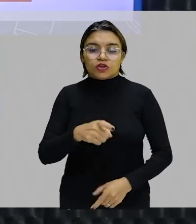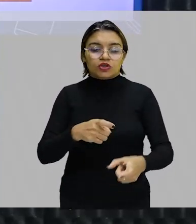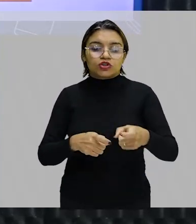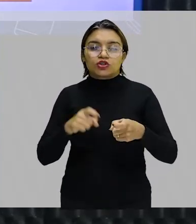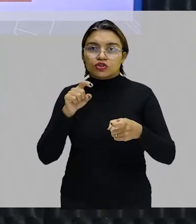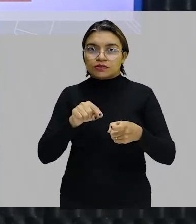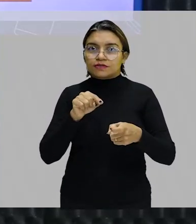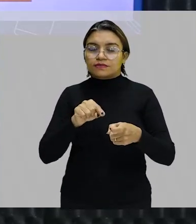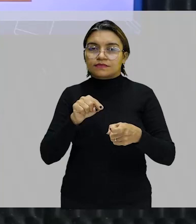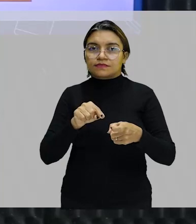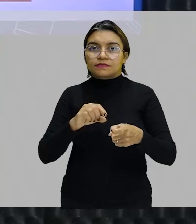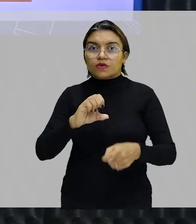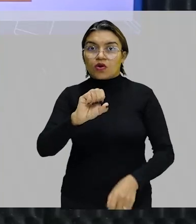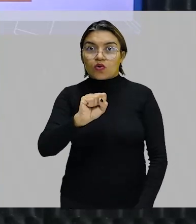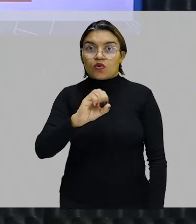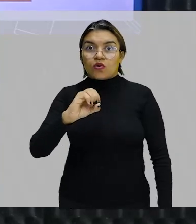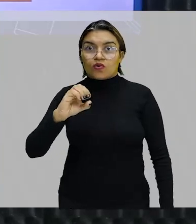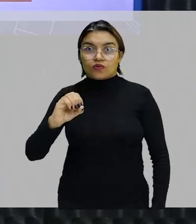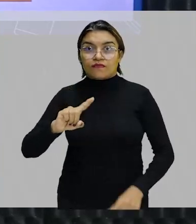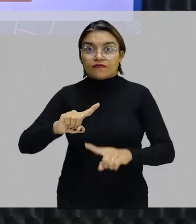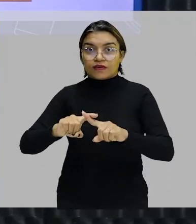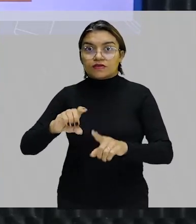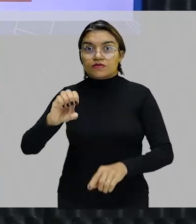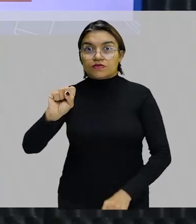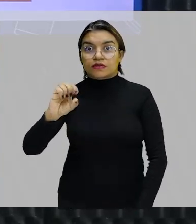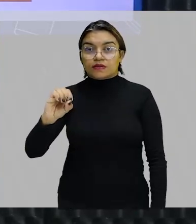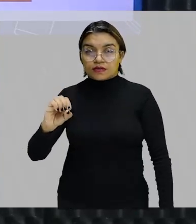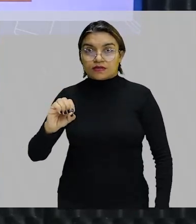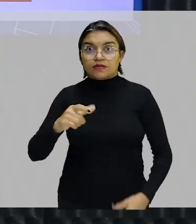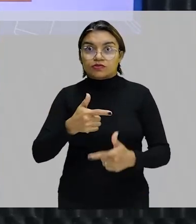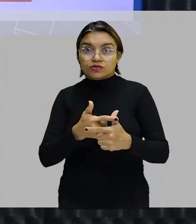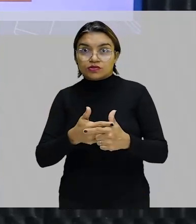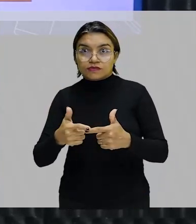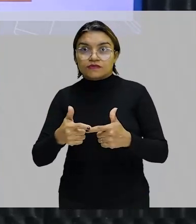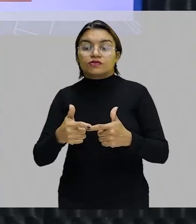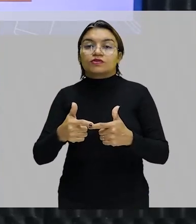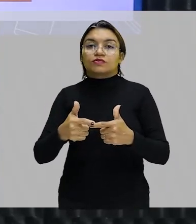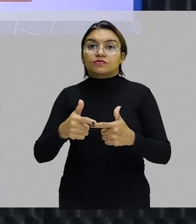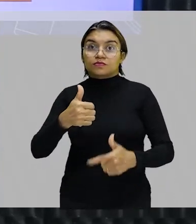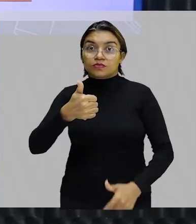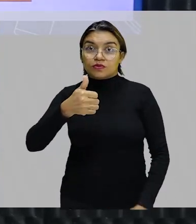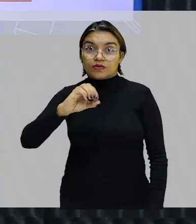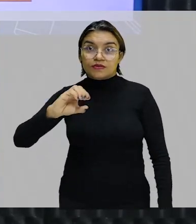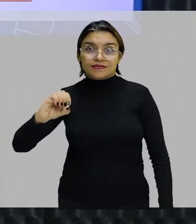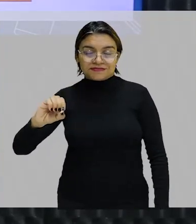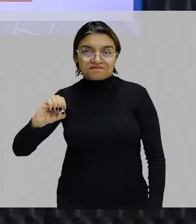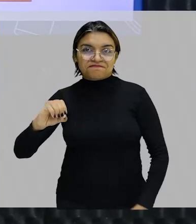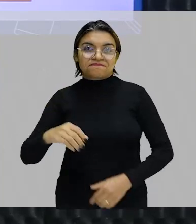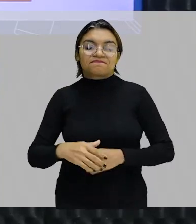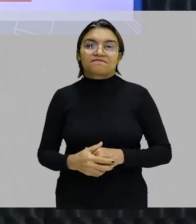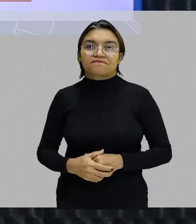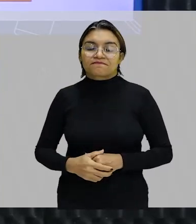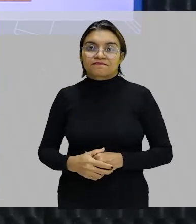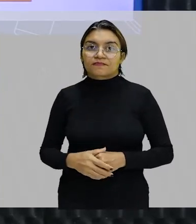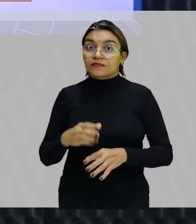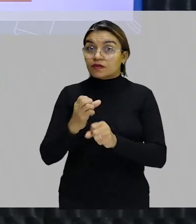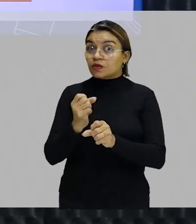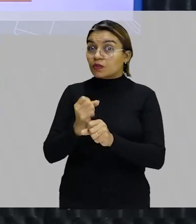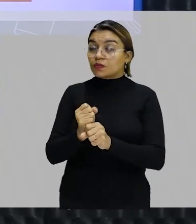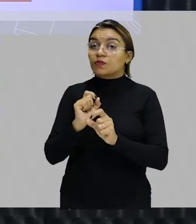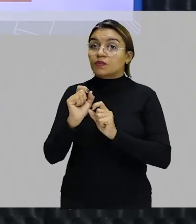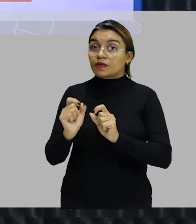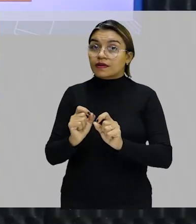Ó, 800 vezes 80 dividido por 100, tudo bem? Fazendo esse cálculo, turminha,